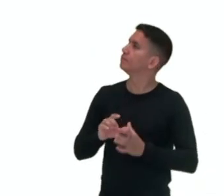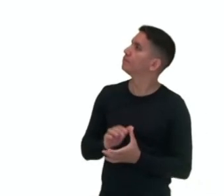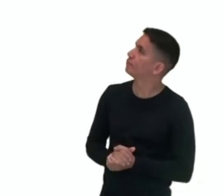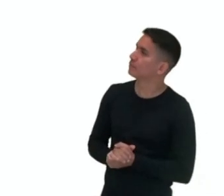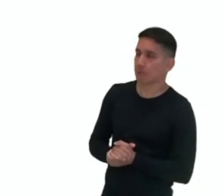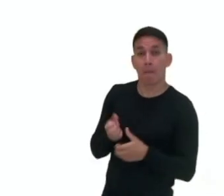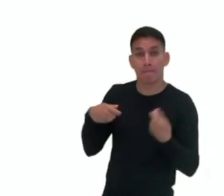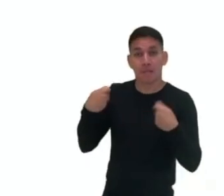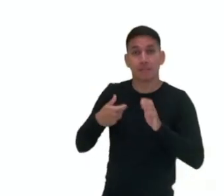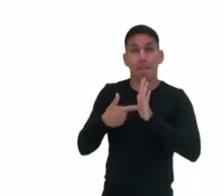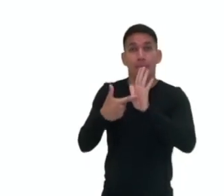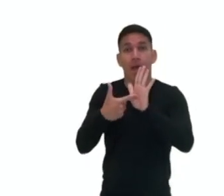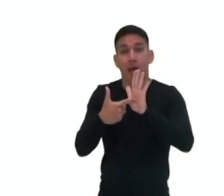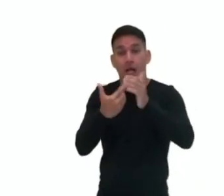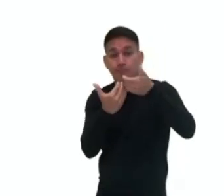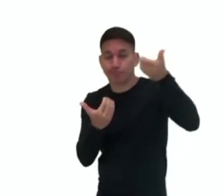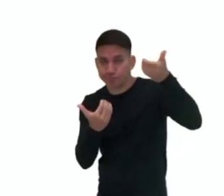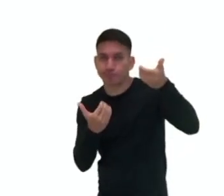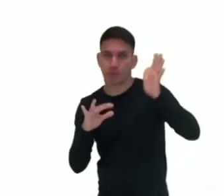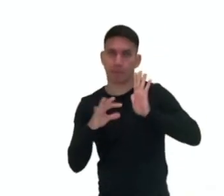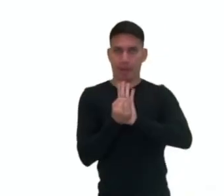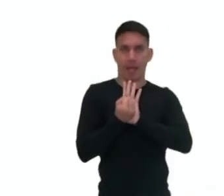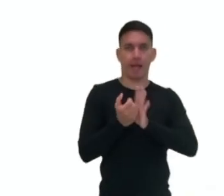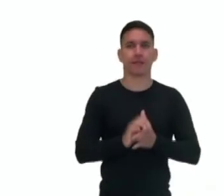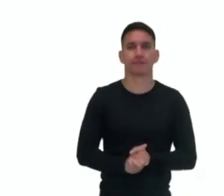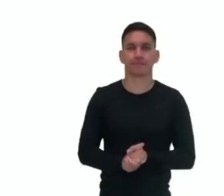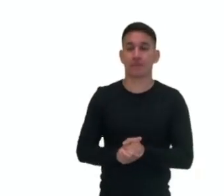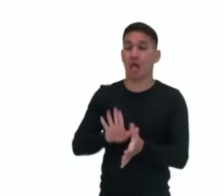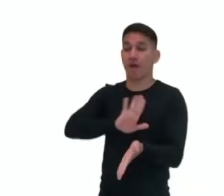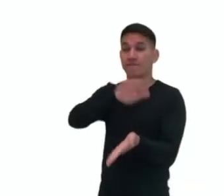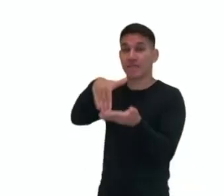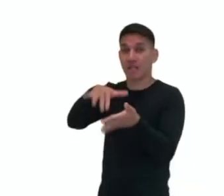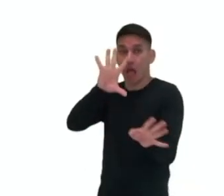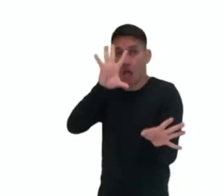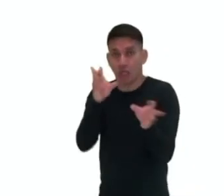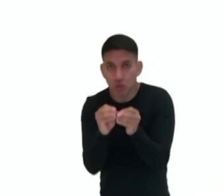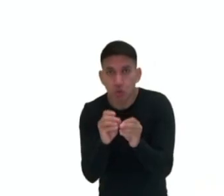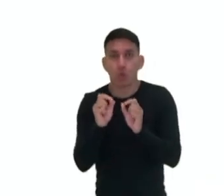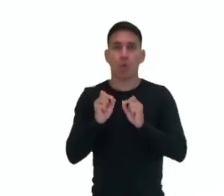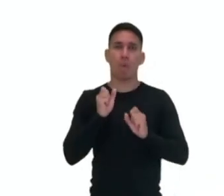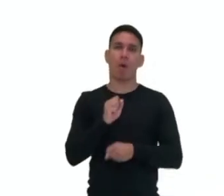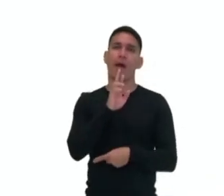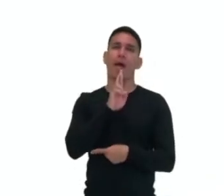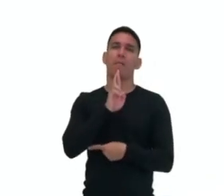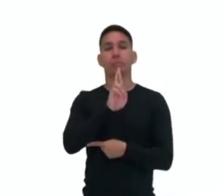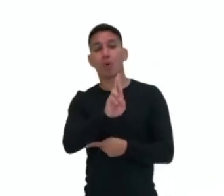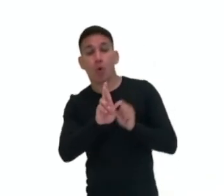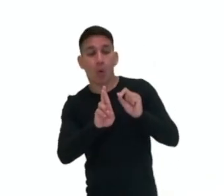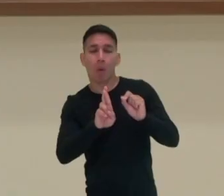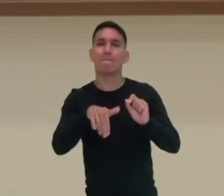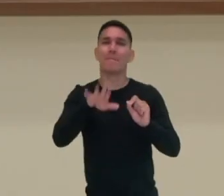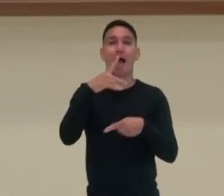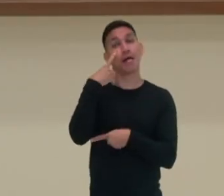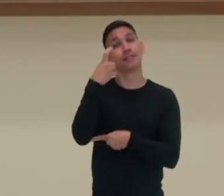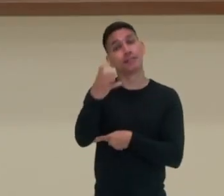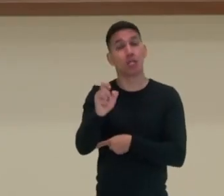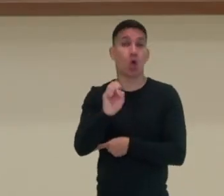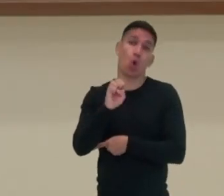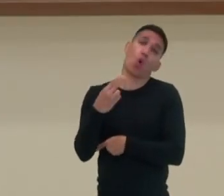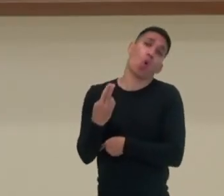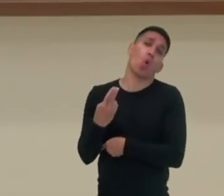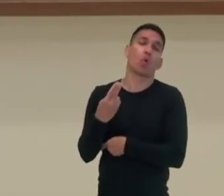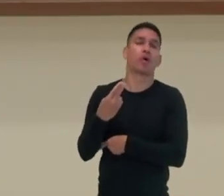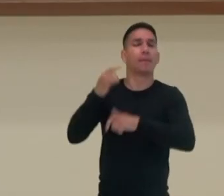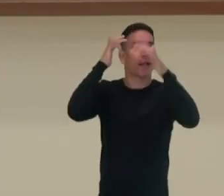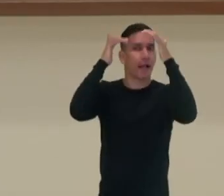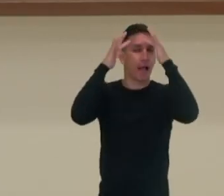ok? Na conclusão, pode terminar com a resposta que parecer mais interessante ou ainda com uma